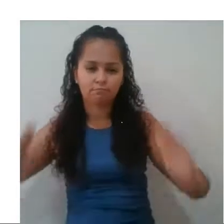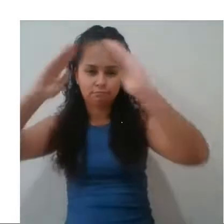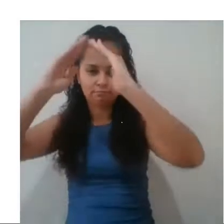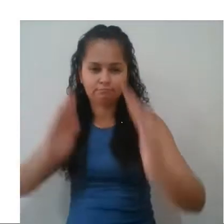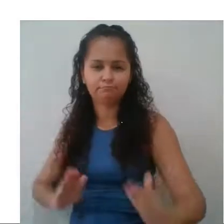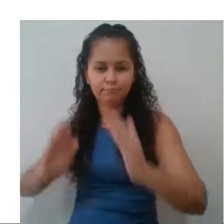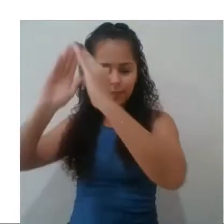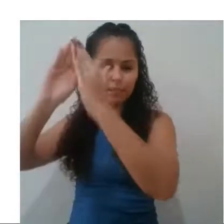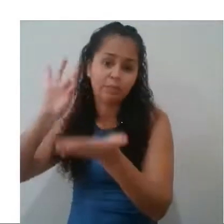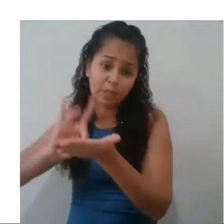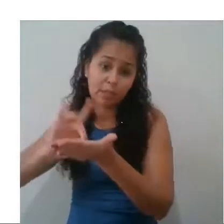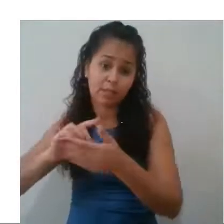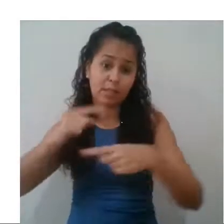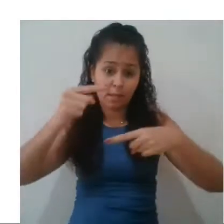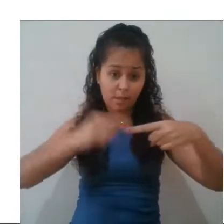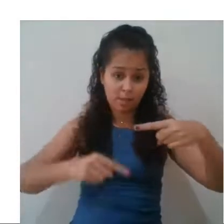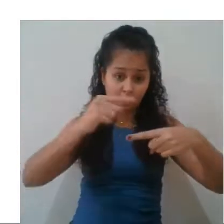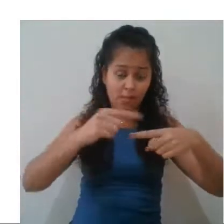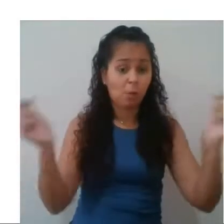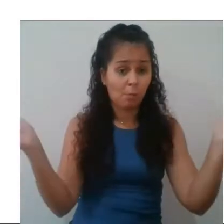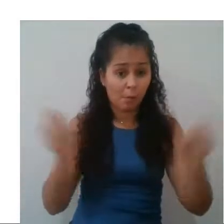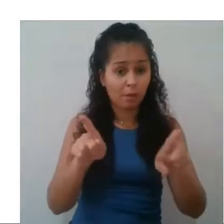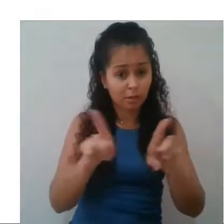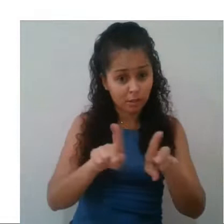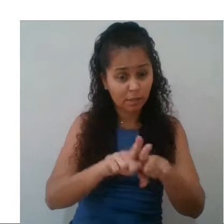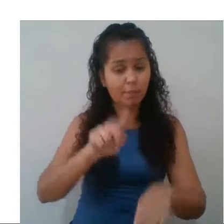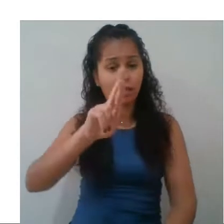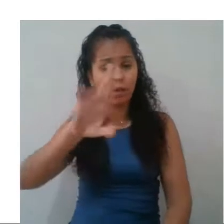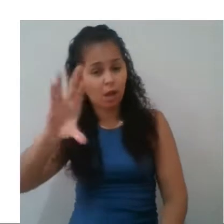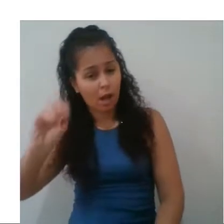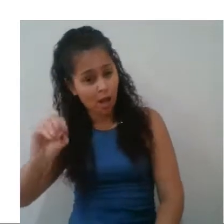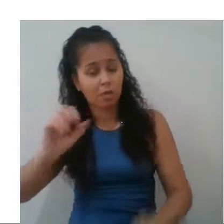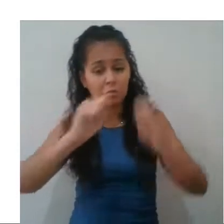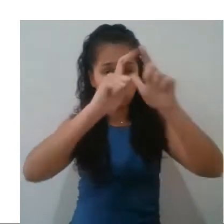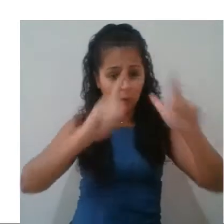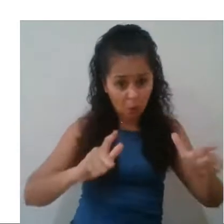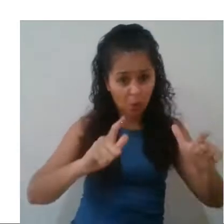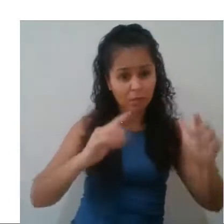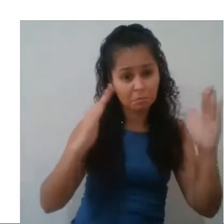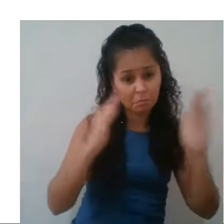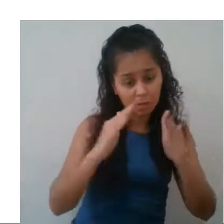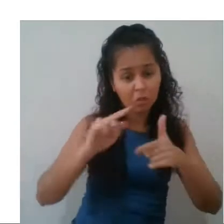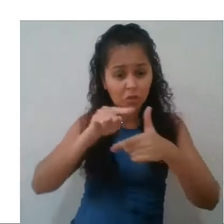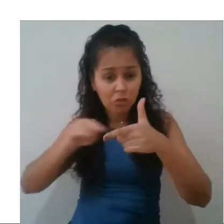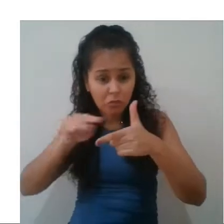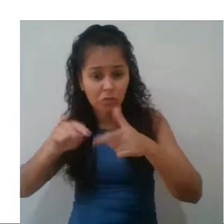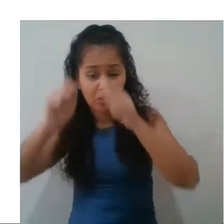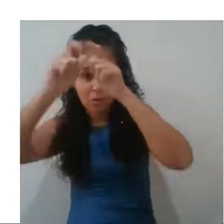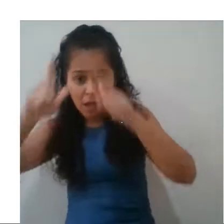mesma razão pode ser também o raio do cone menor dividido pelo raio do